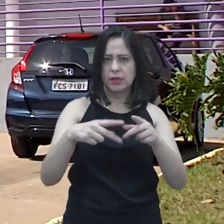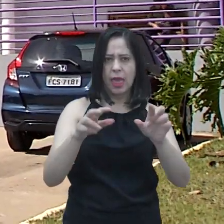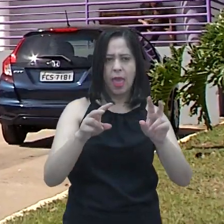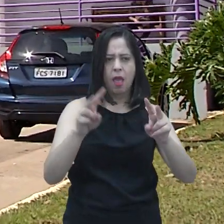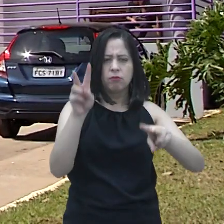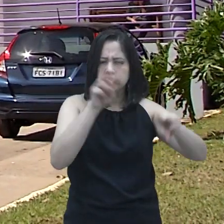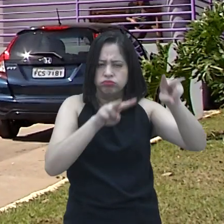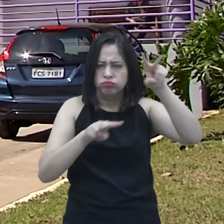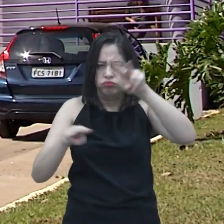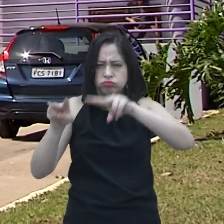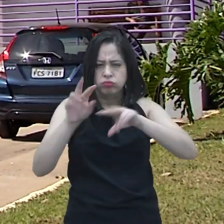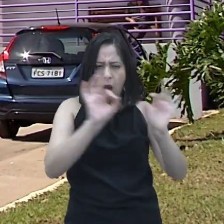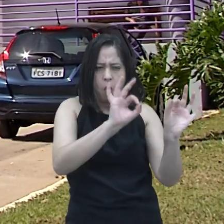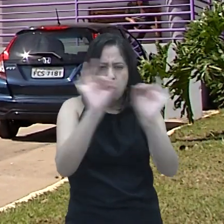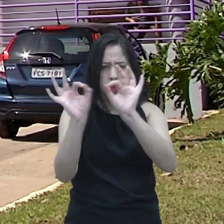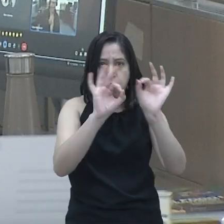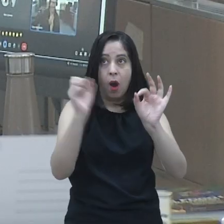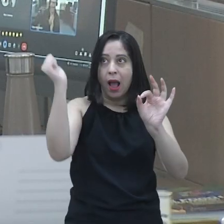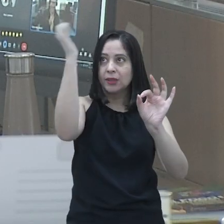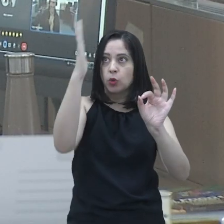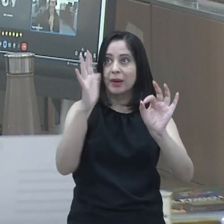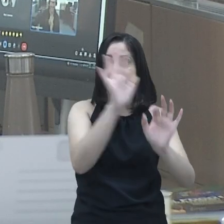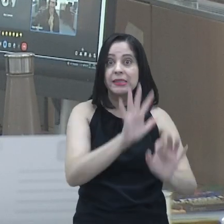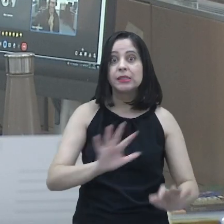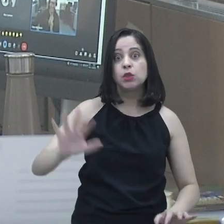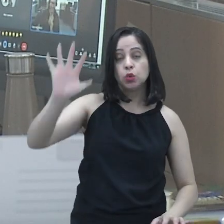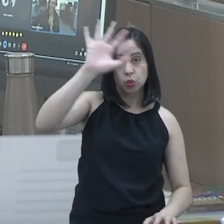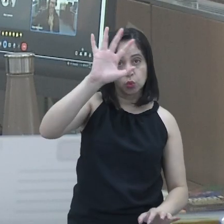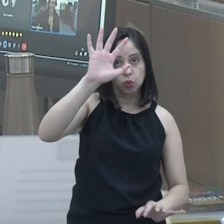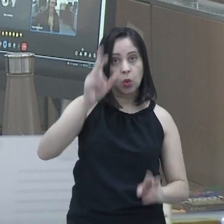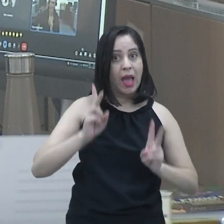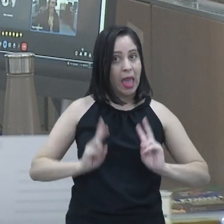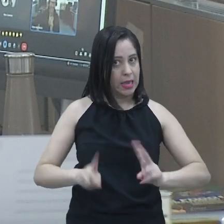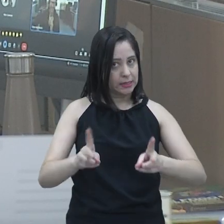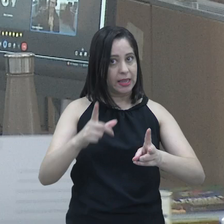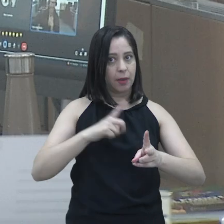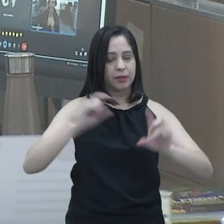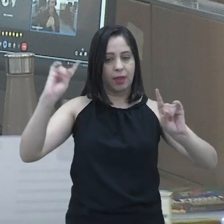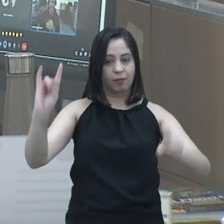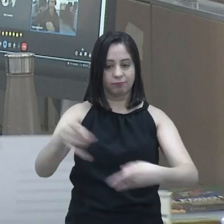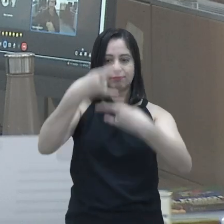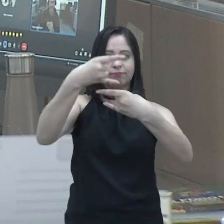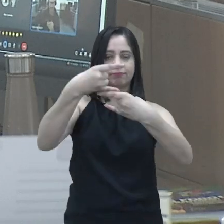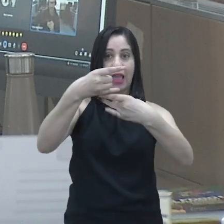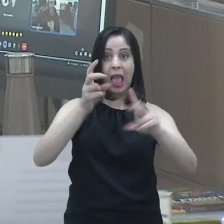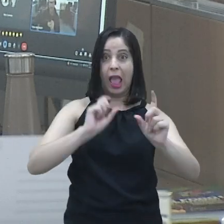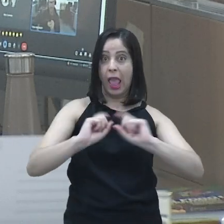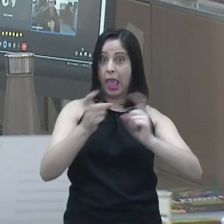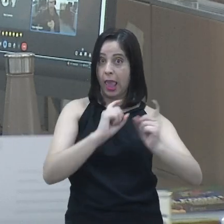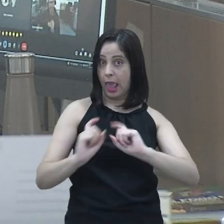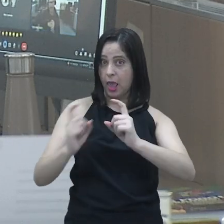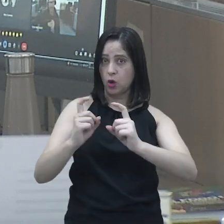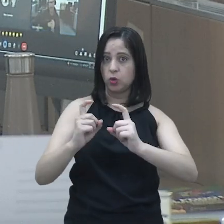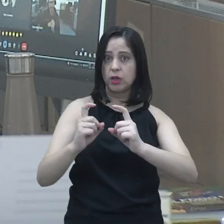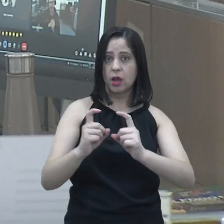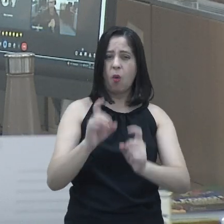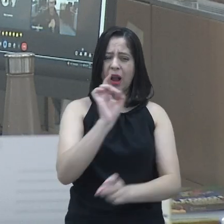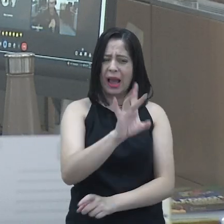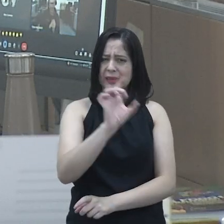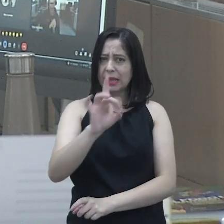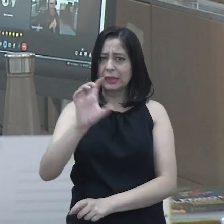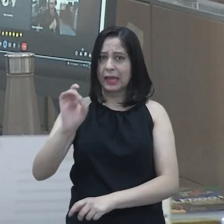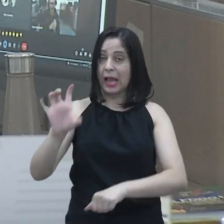José atua para o Brasil todo. Por isso, são realizadas reuniões por conferência com a Defesa Civil de todos